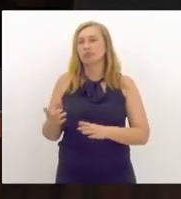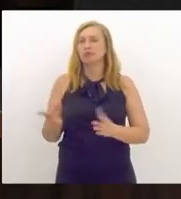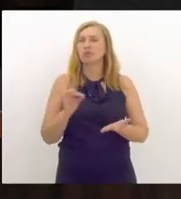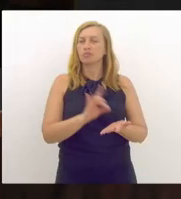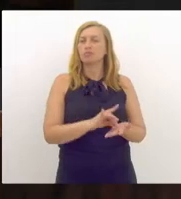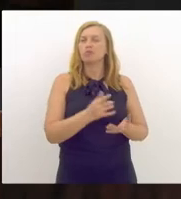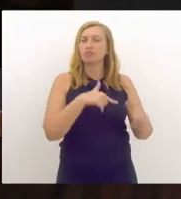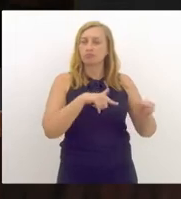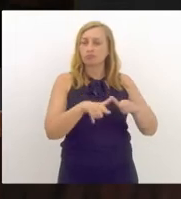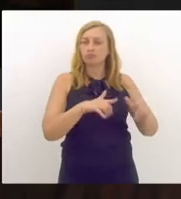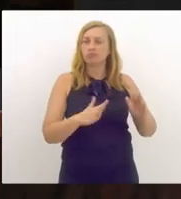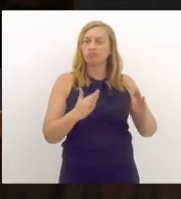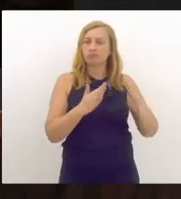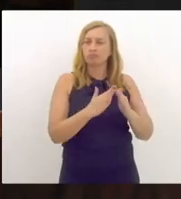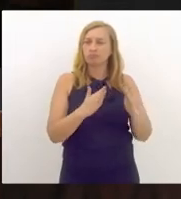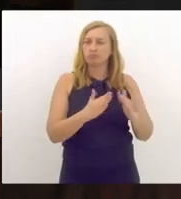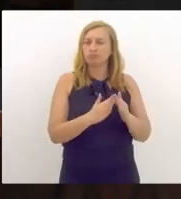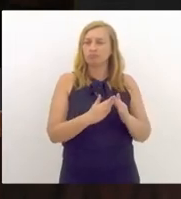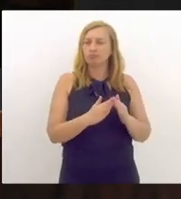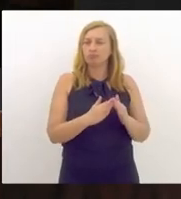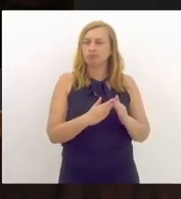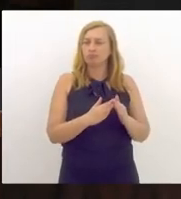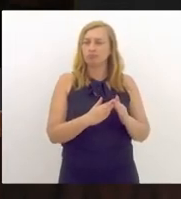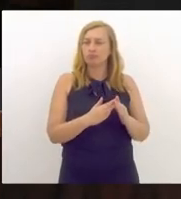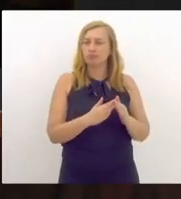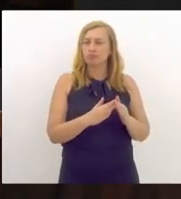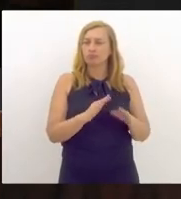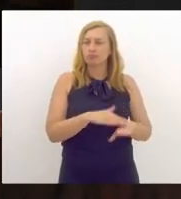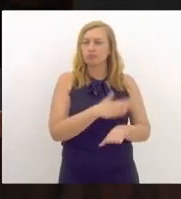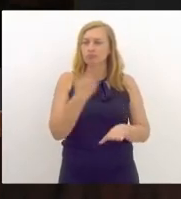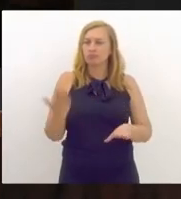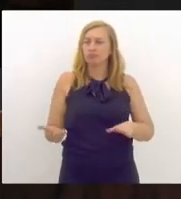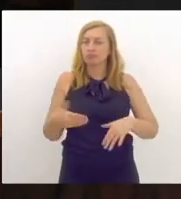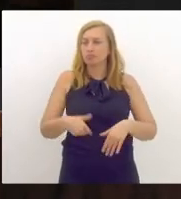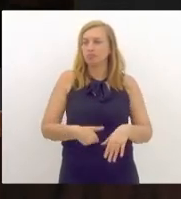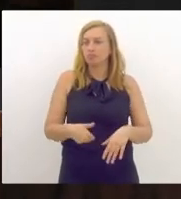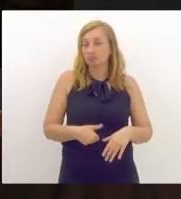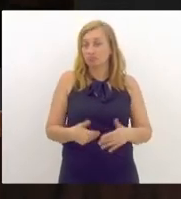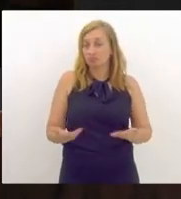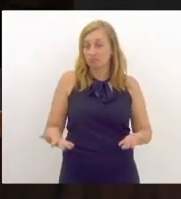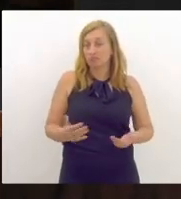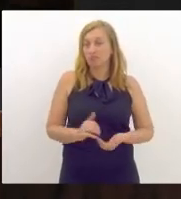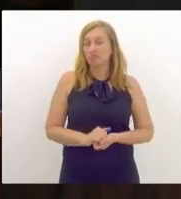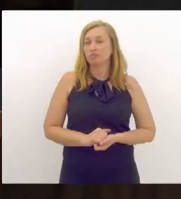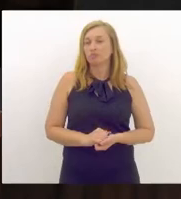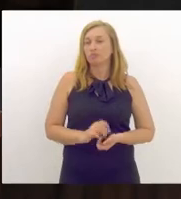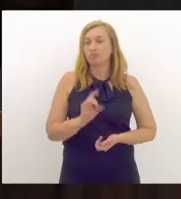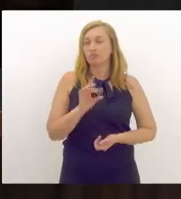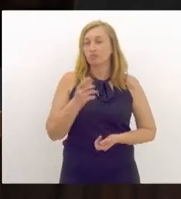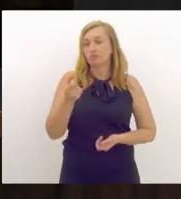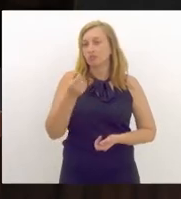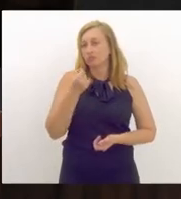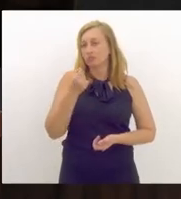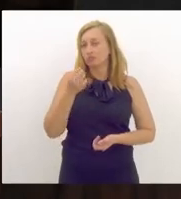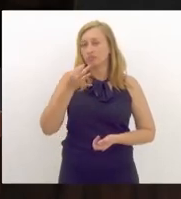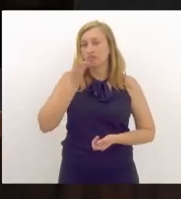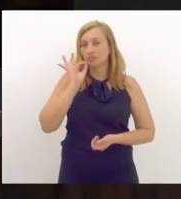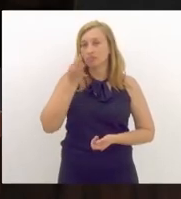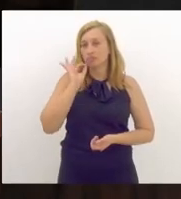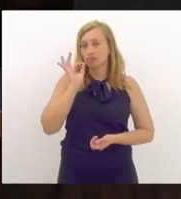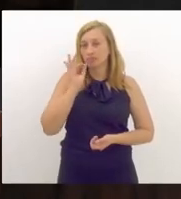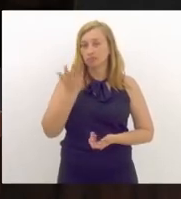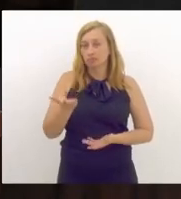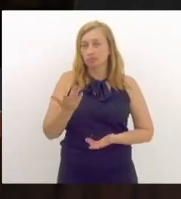uma casa durante muito tempo e trabalhava o dia inteiro com fome né tomando só café quer dizer não ficava com fome